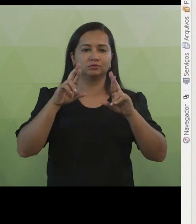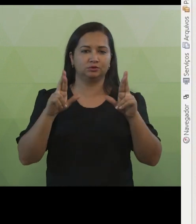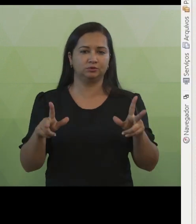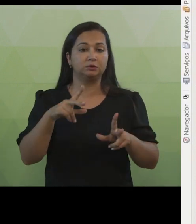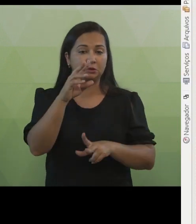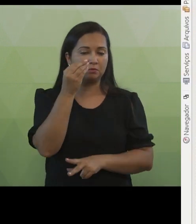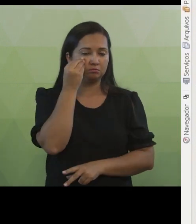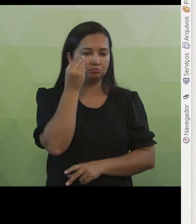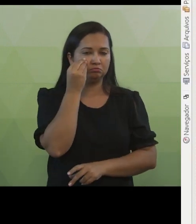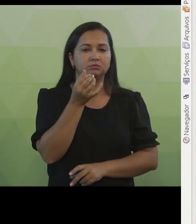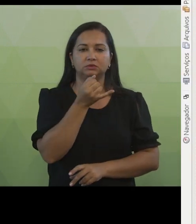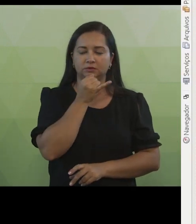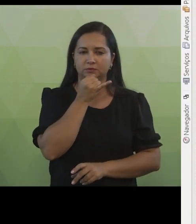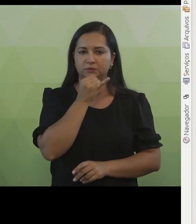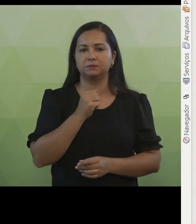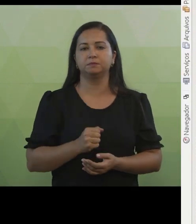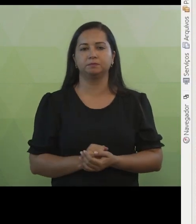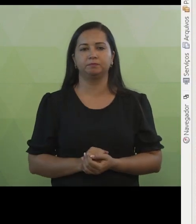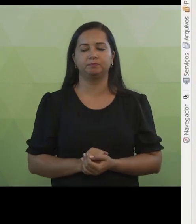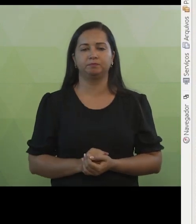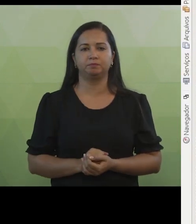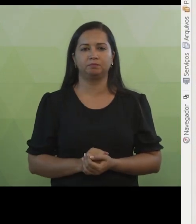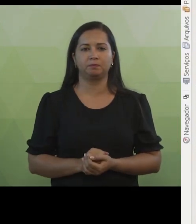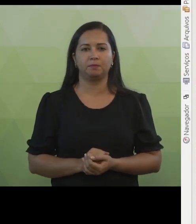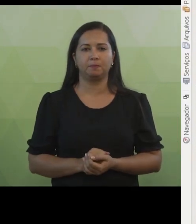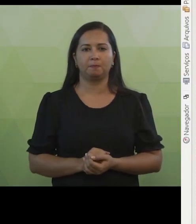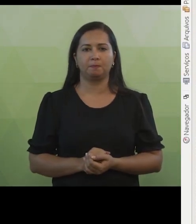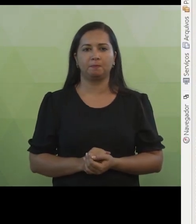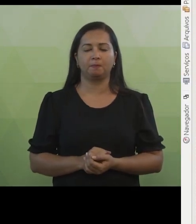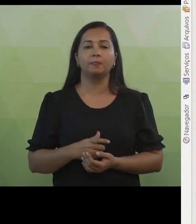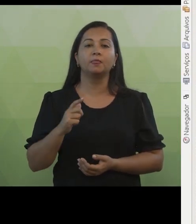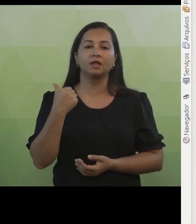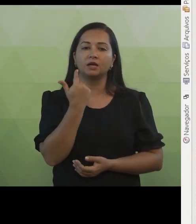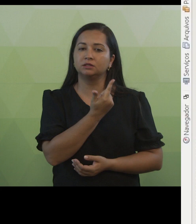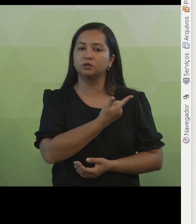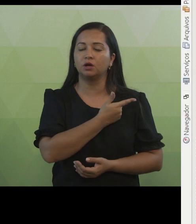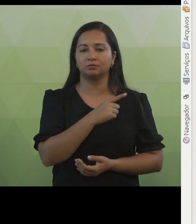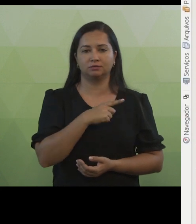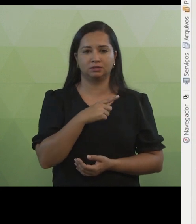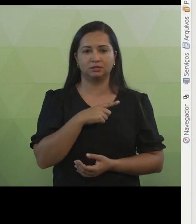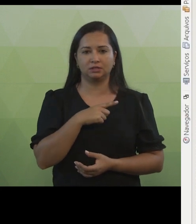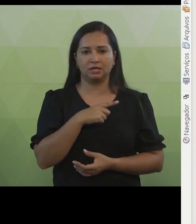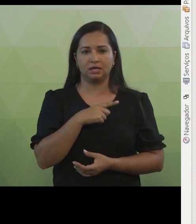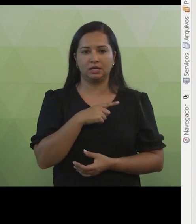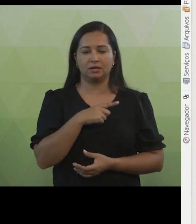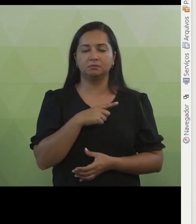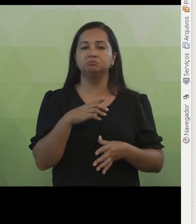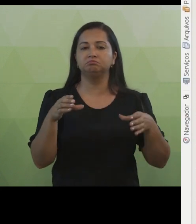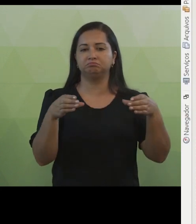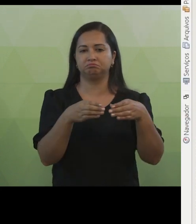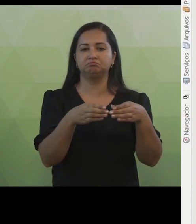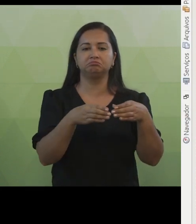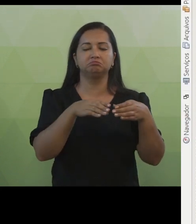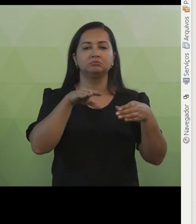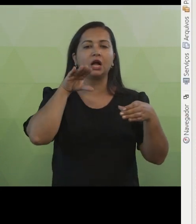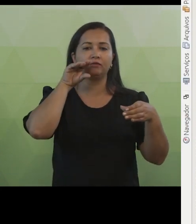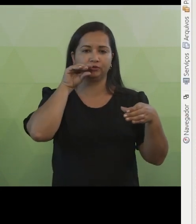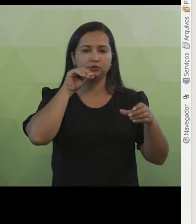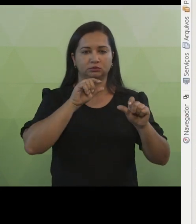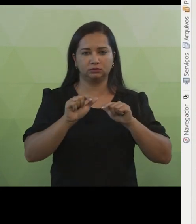Imagina que nesse exemplo, onde temos a entidade funcionário, que tem um método de